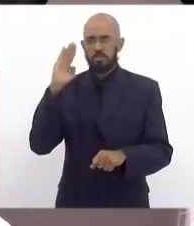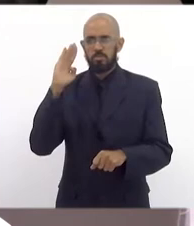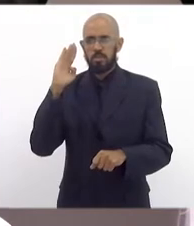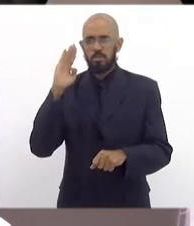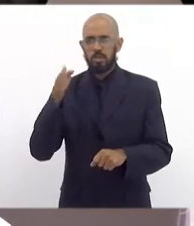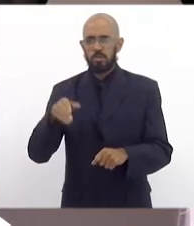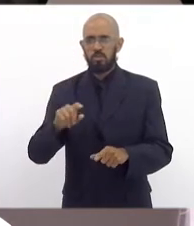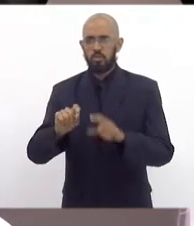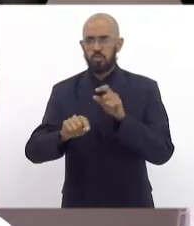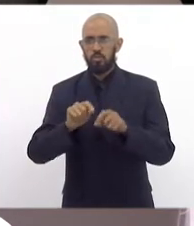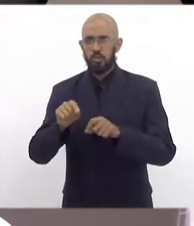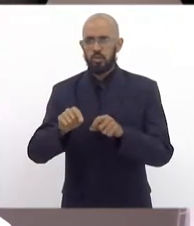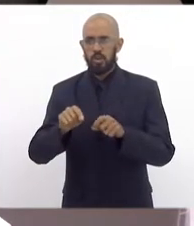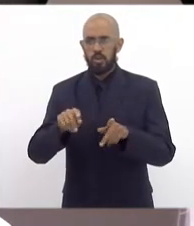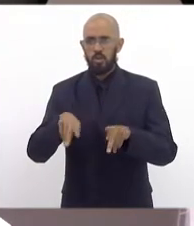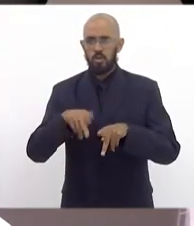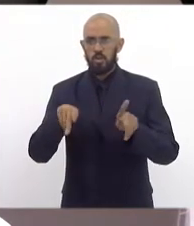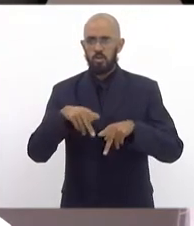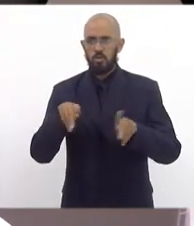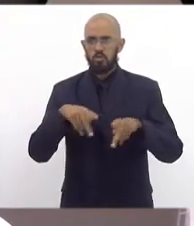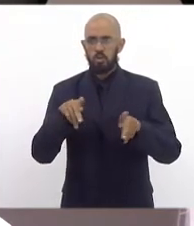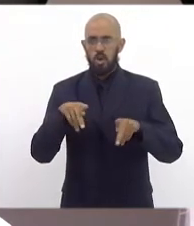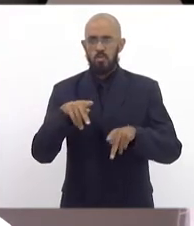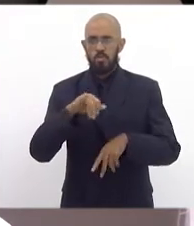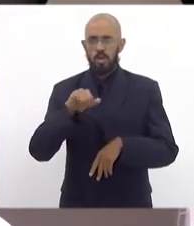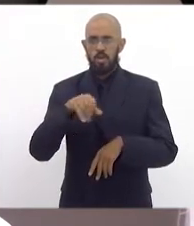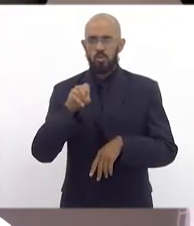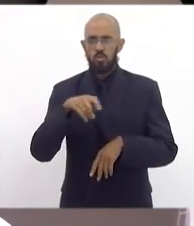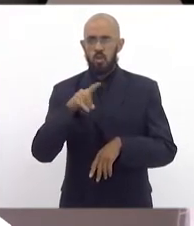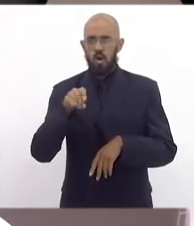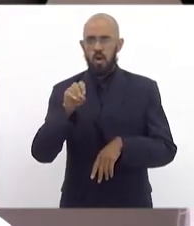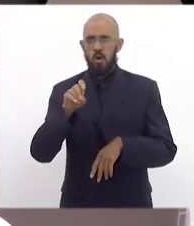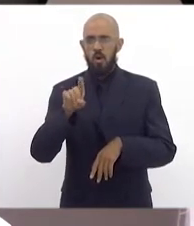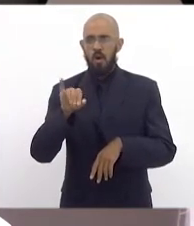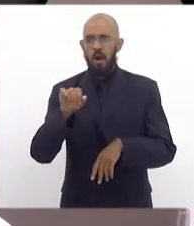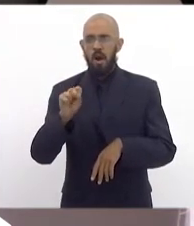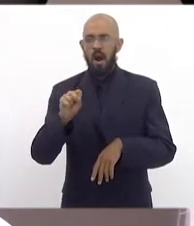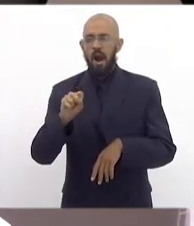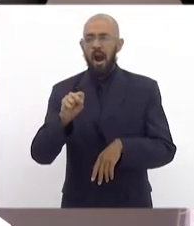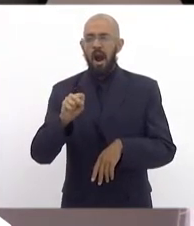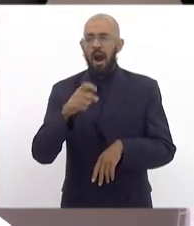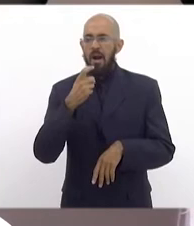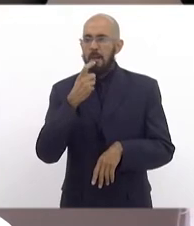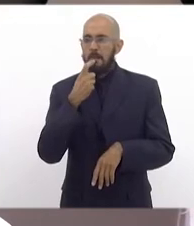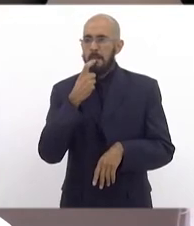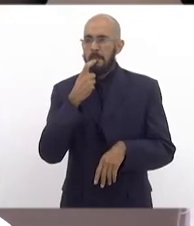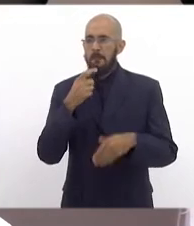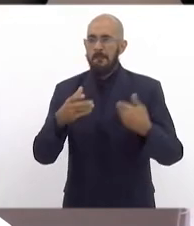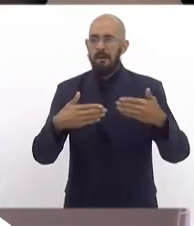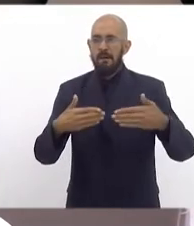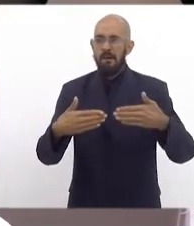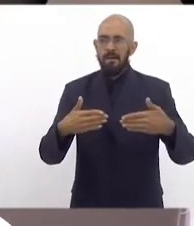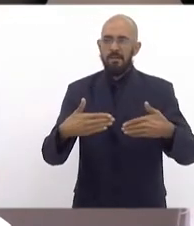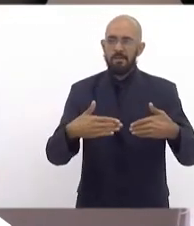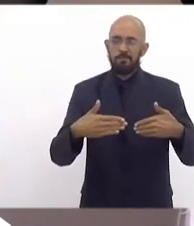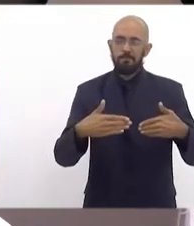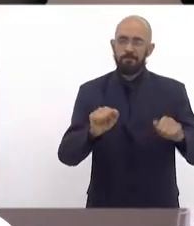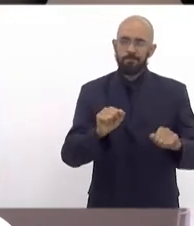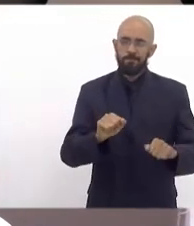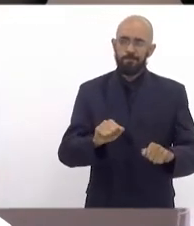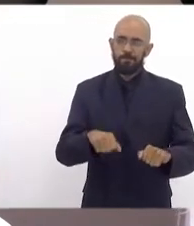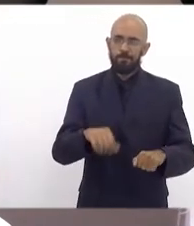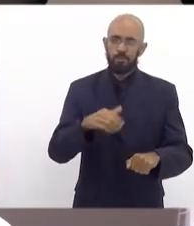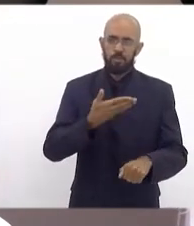aquele shopping da João Dias perto da nossa querida fábrica Dona Isabel do nosso